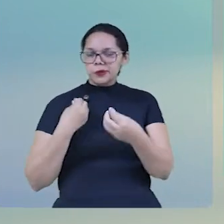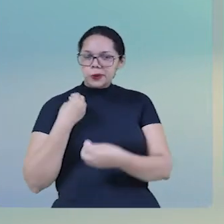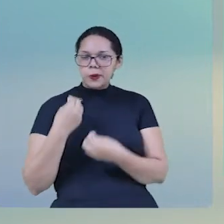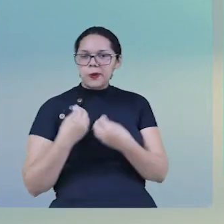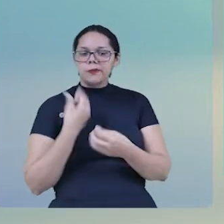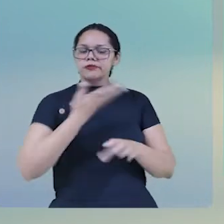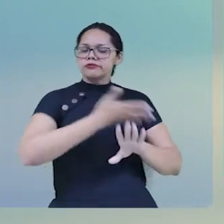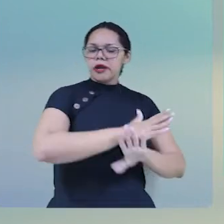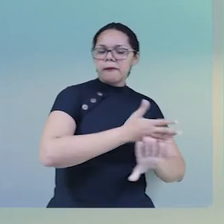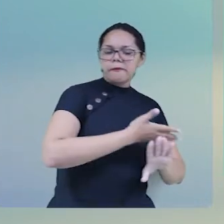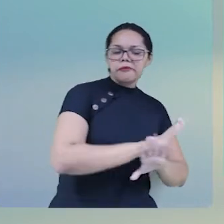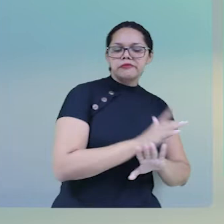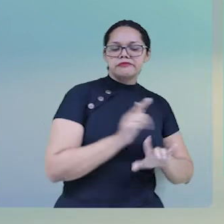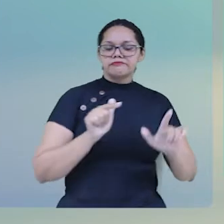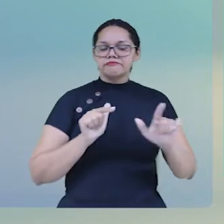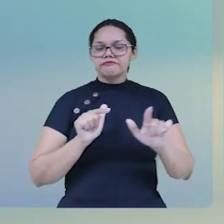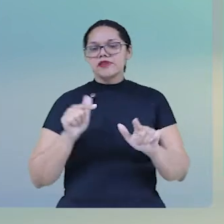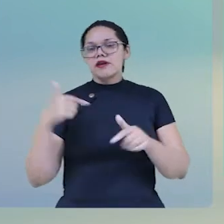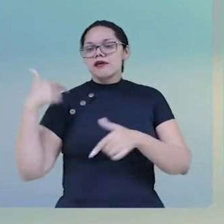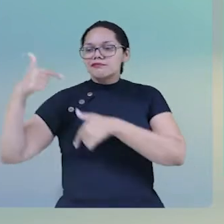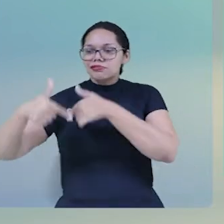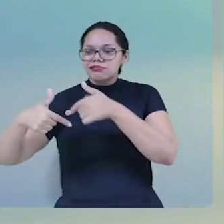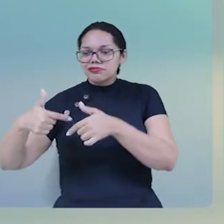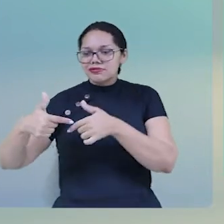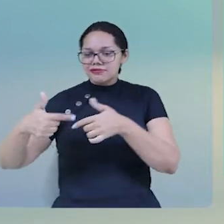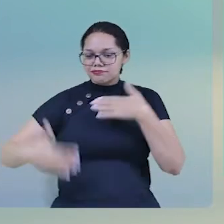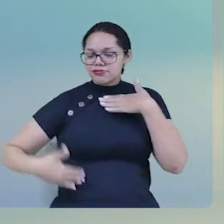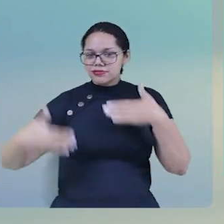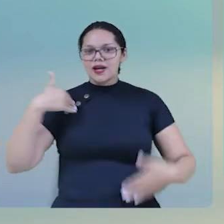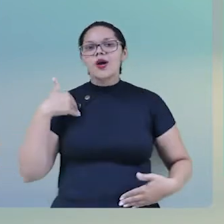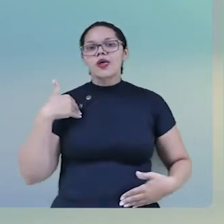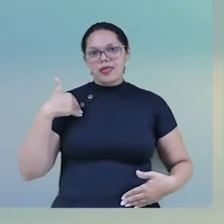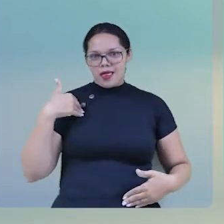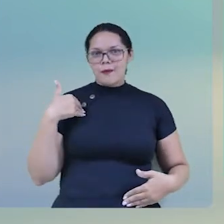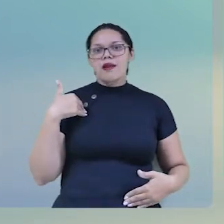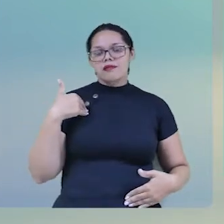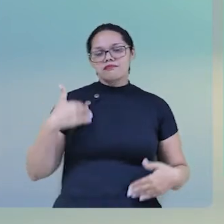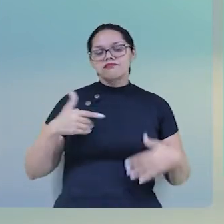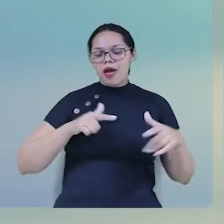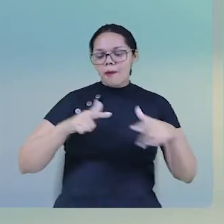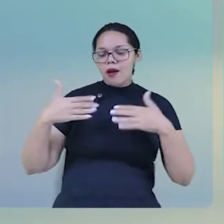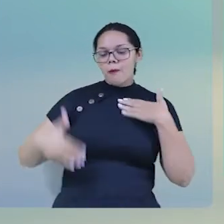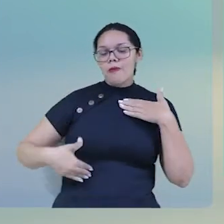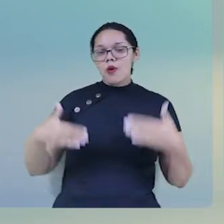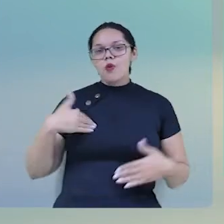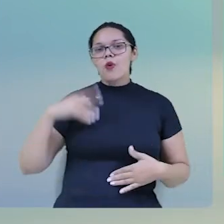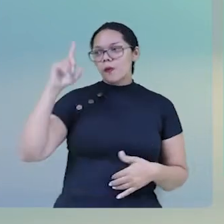trabalhando, exercitando, fazendo atividade física regularmente.